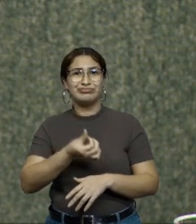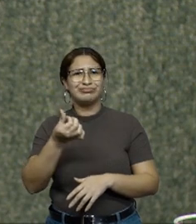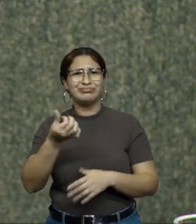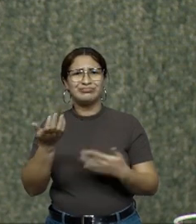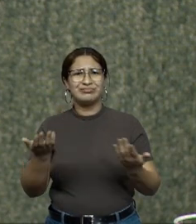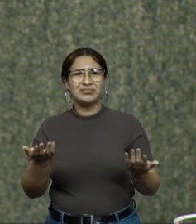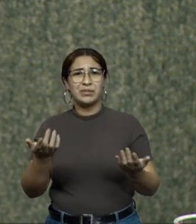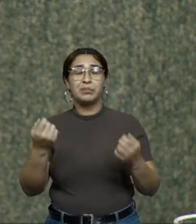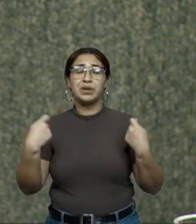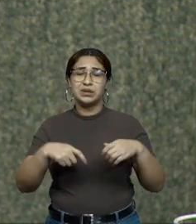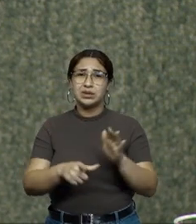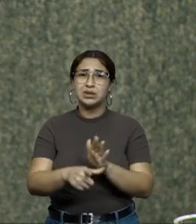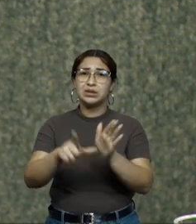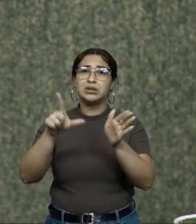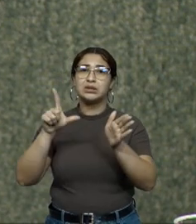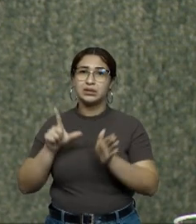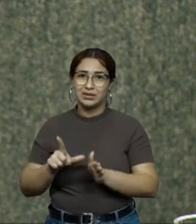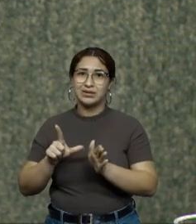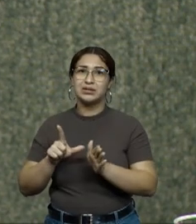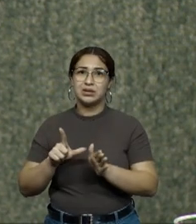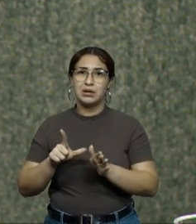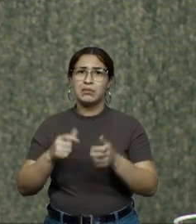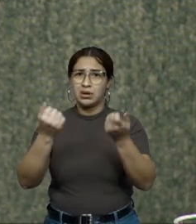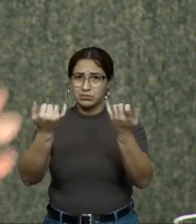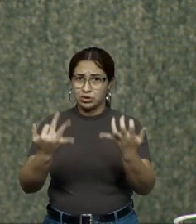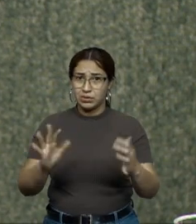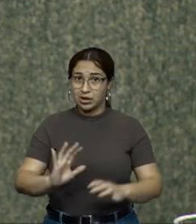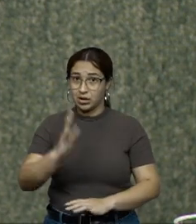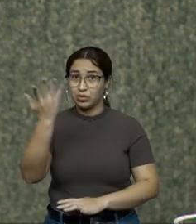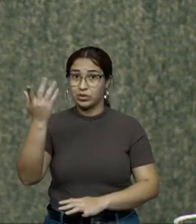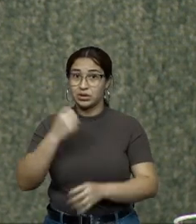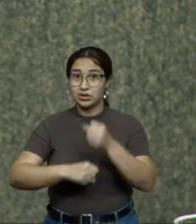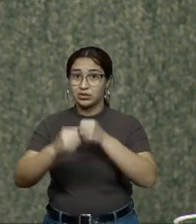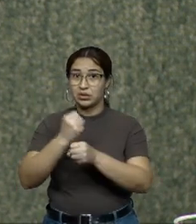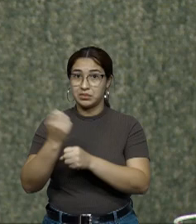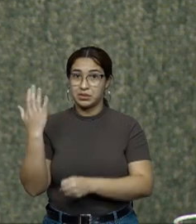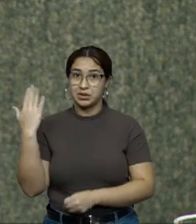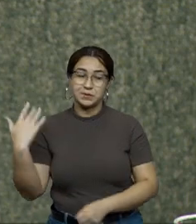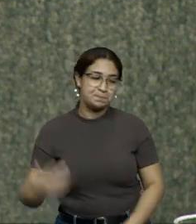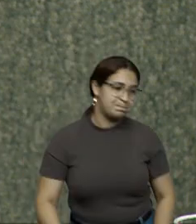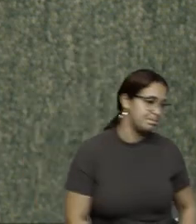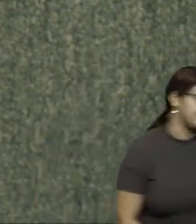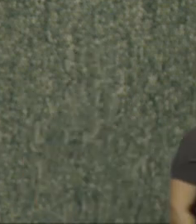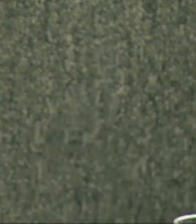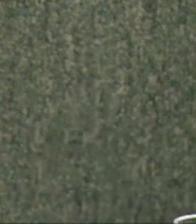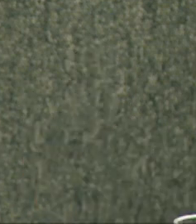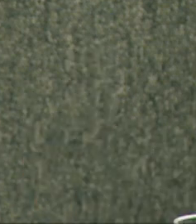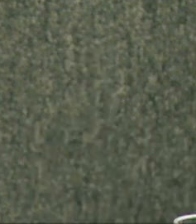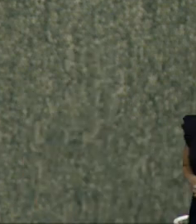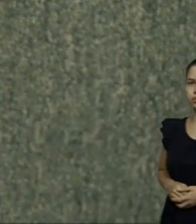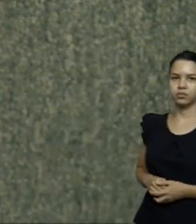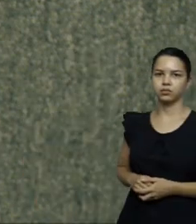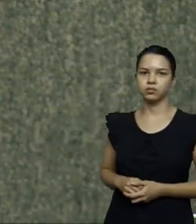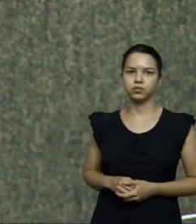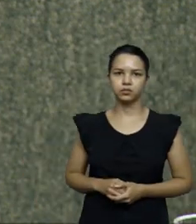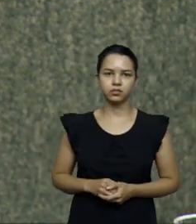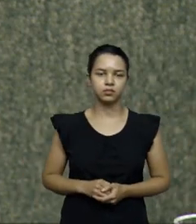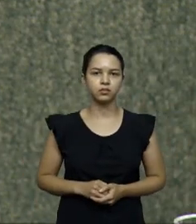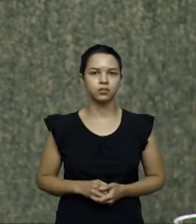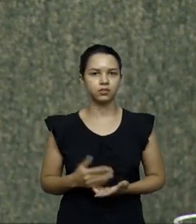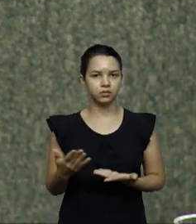não antecipa vou trazer o caso concreto do ano passado a empresa selecon desistiu